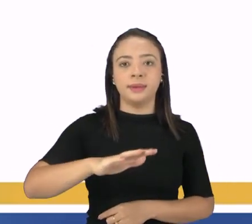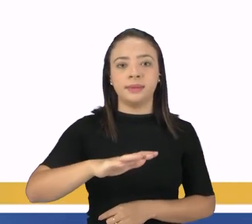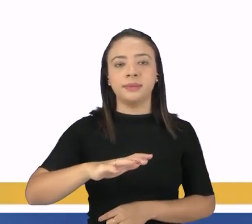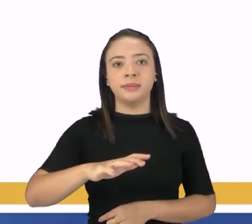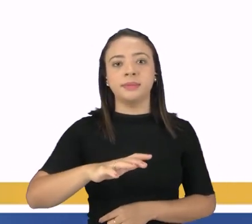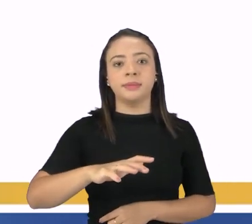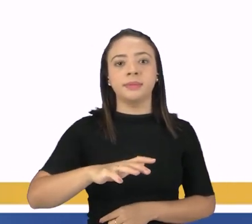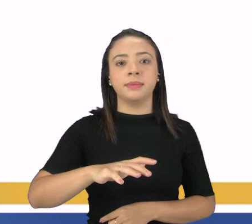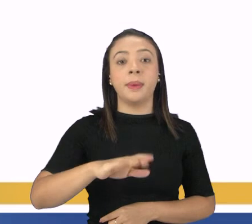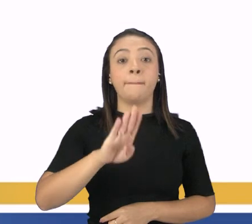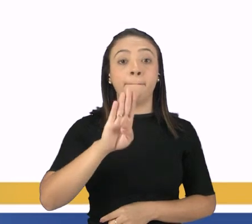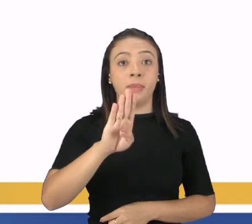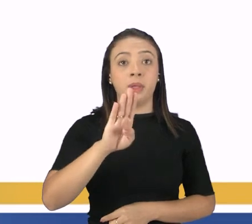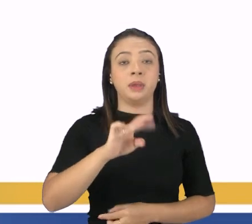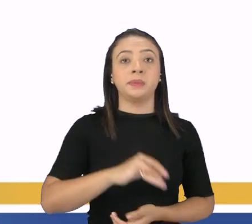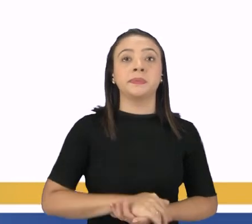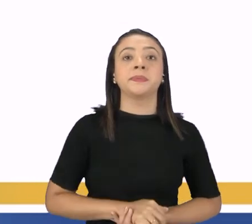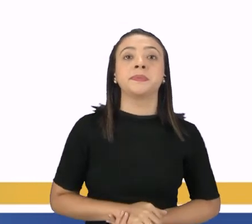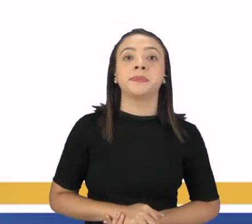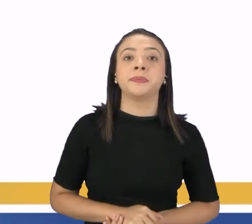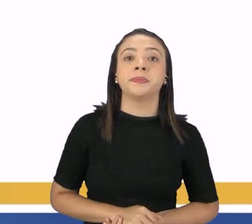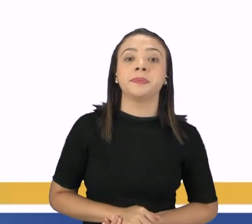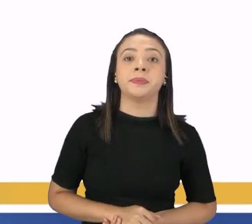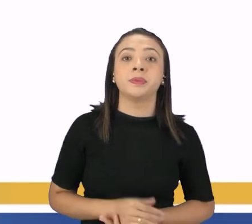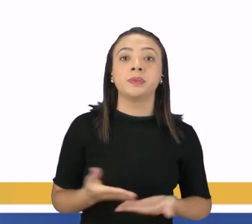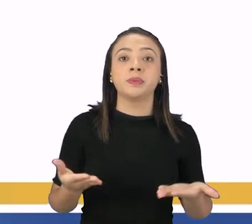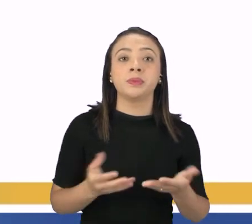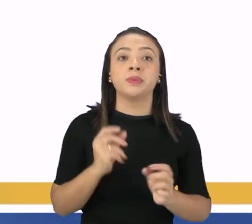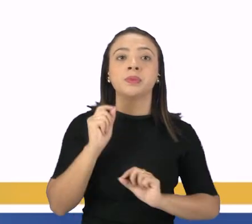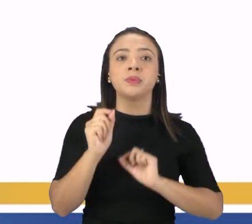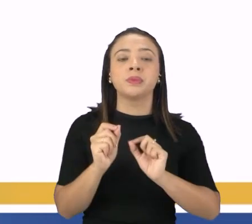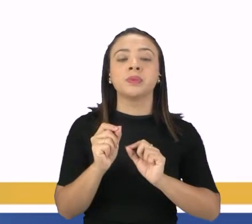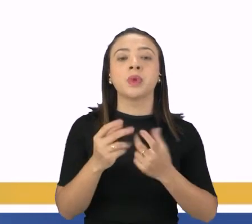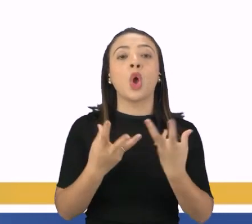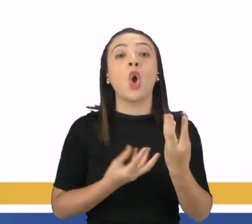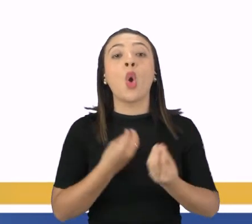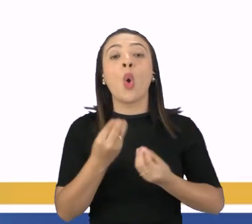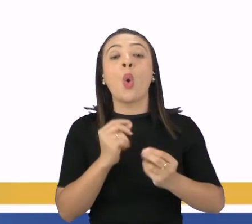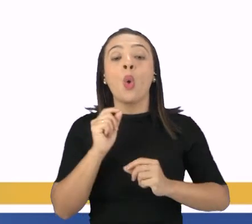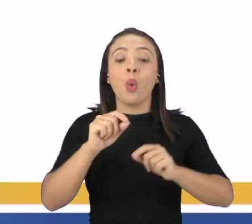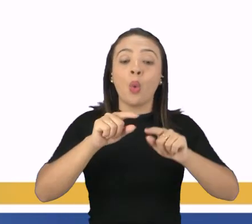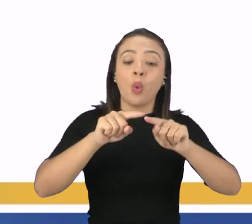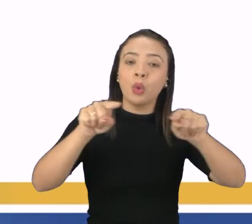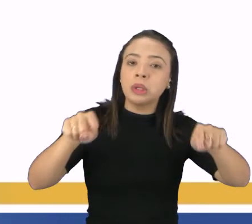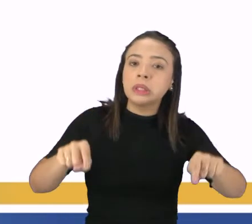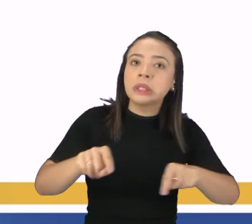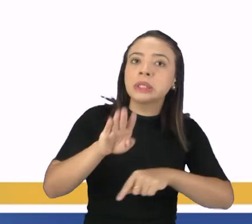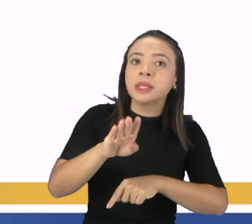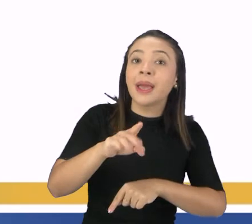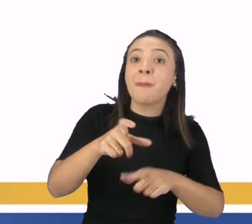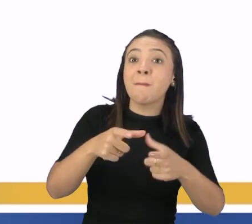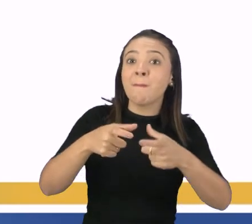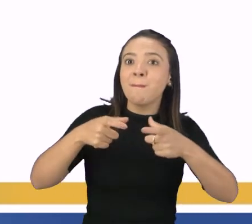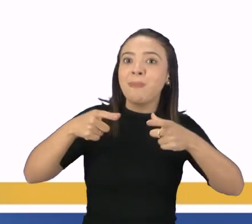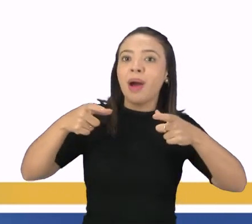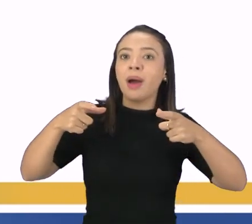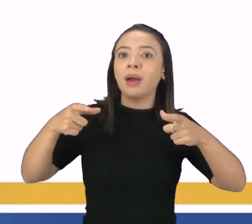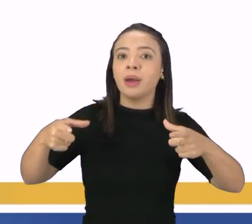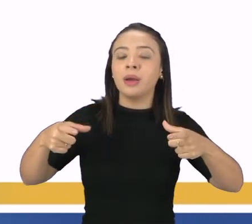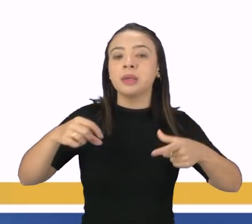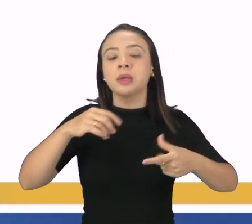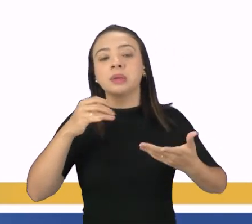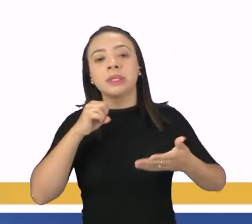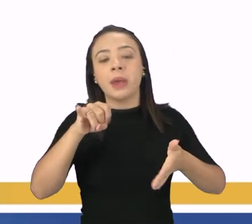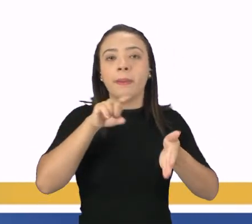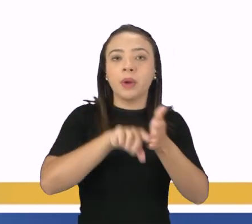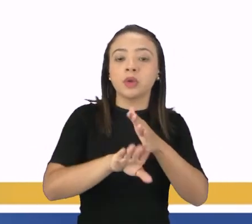B. Muito bem, vamos voltar aqui, ó. Como o terreno B tem maior área, né? Quando a questão pergunta qual